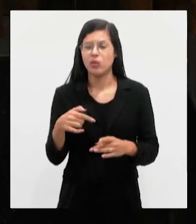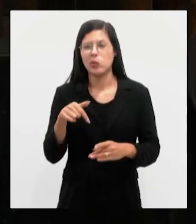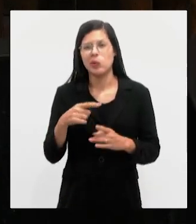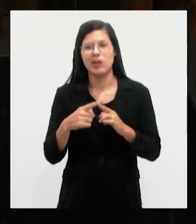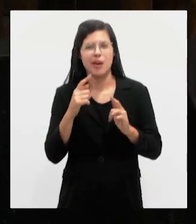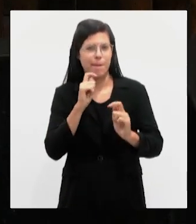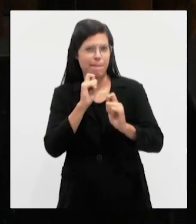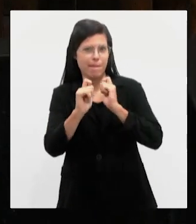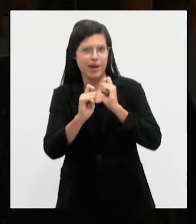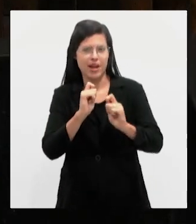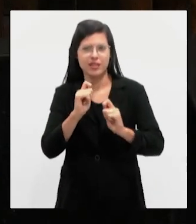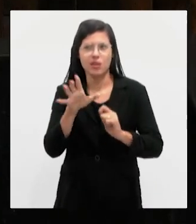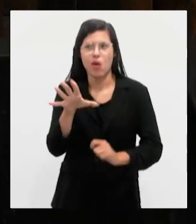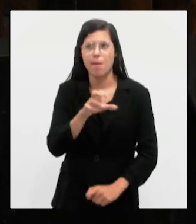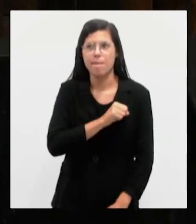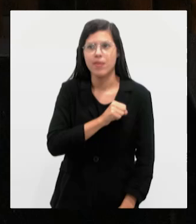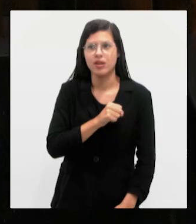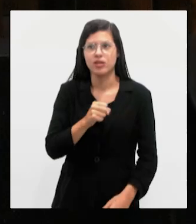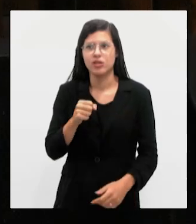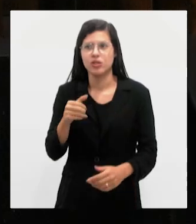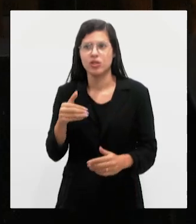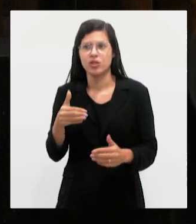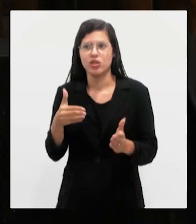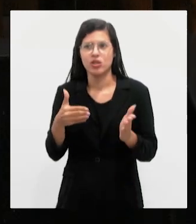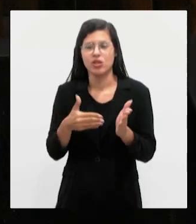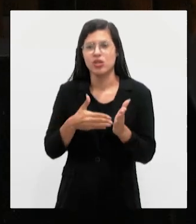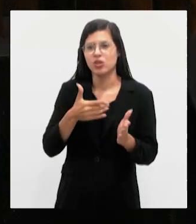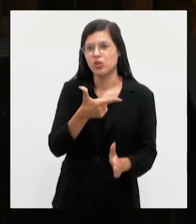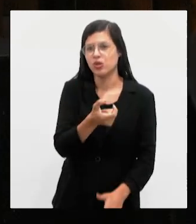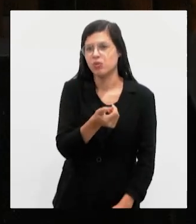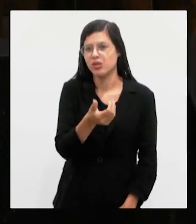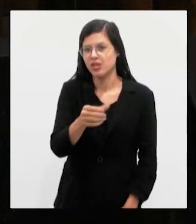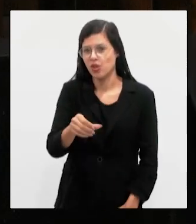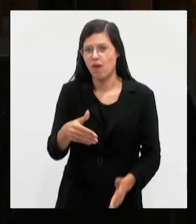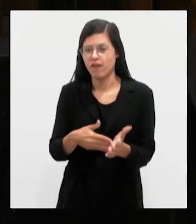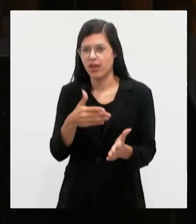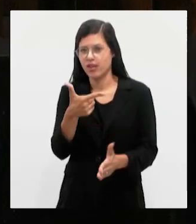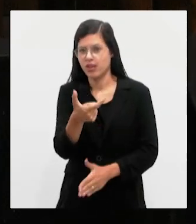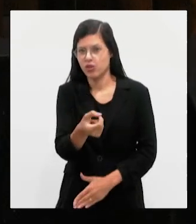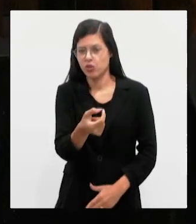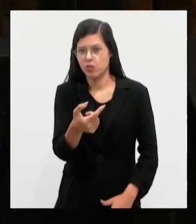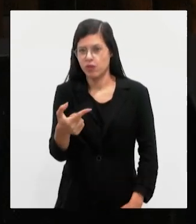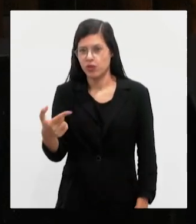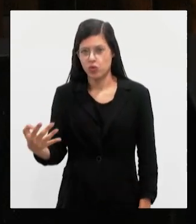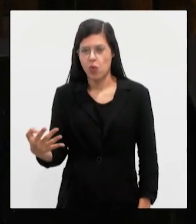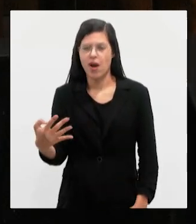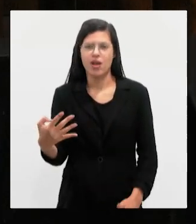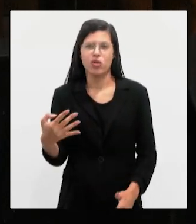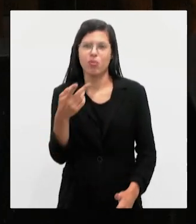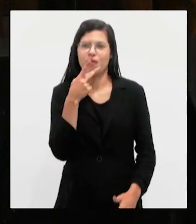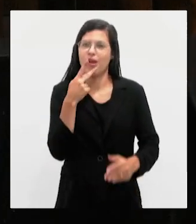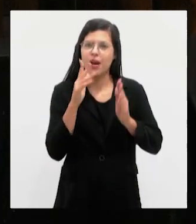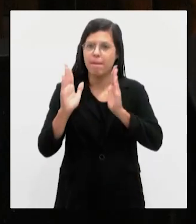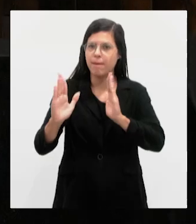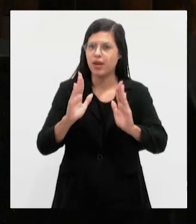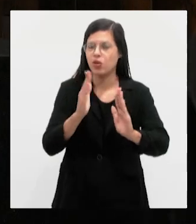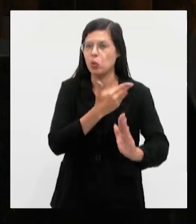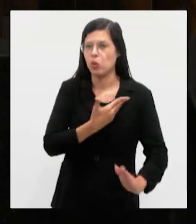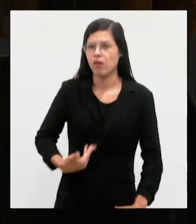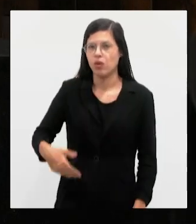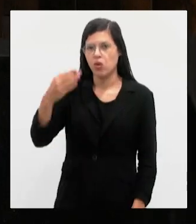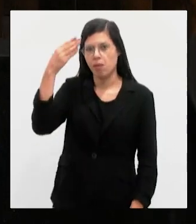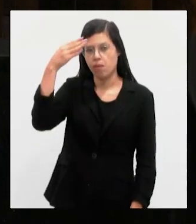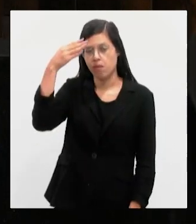Falam que é de 2019 a 2024 para incluir o governo Bolsonaro. Só que Em 2023, saiu uma reportagem